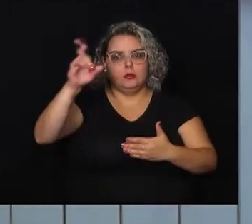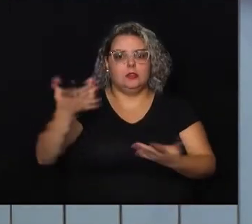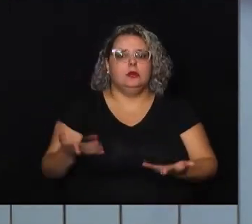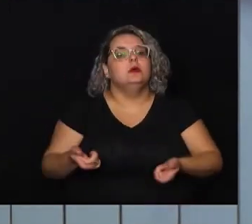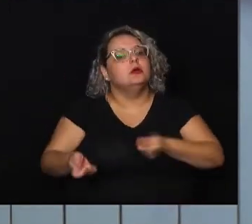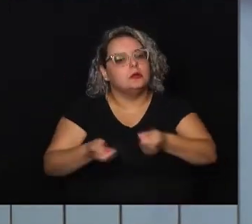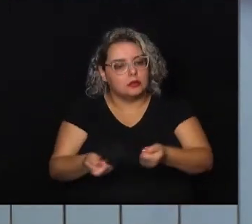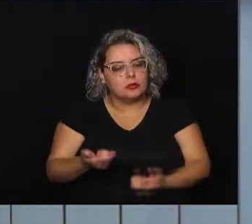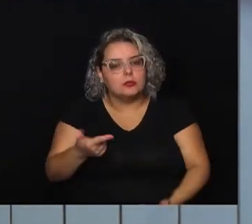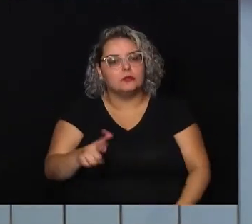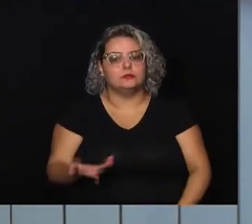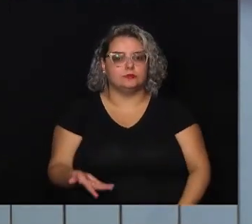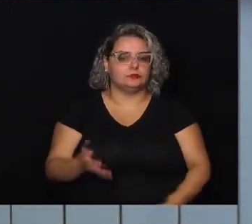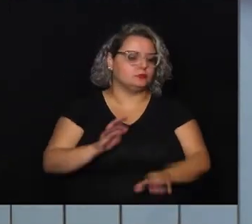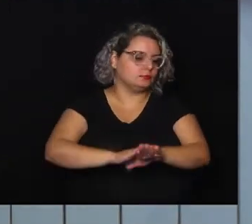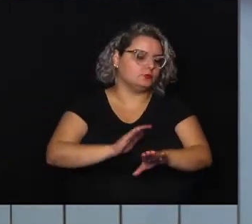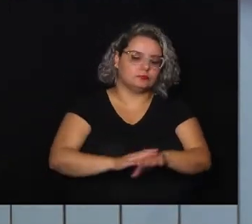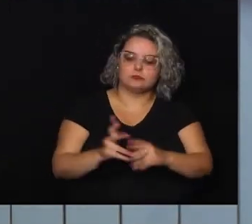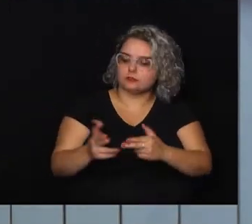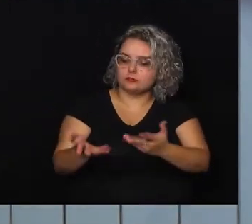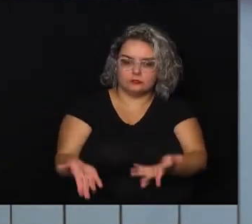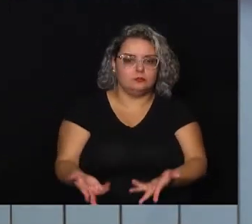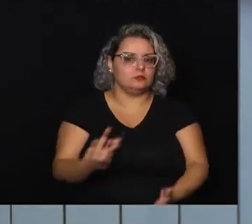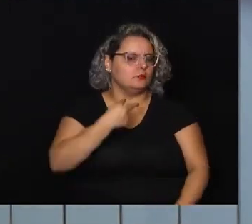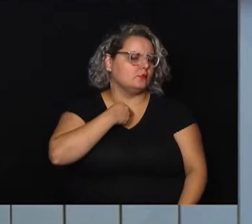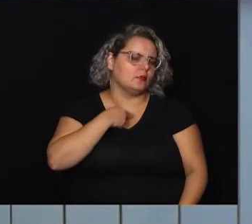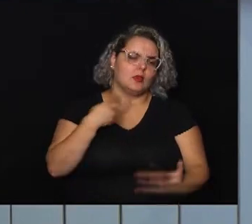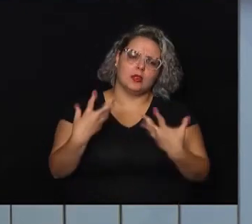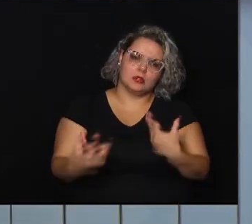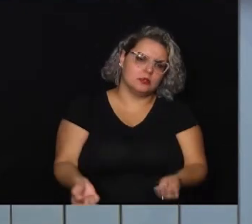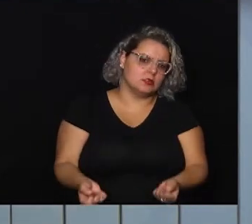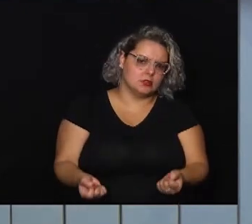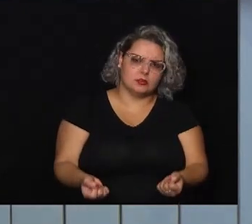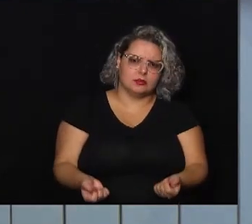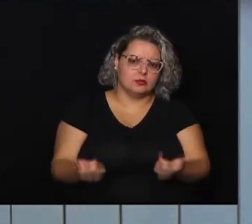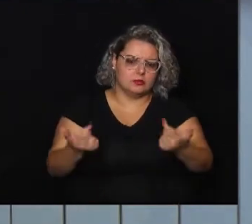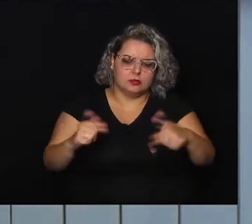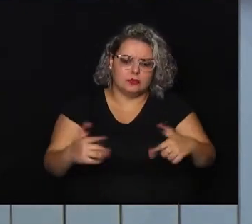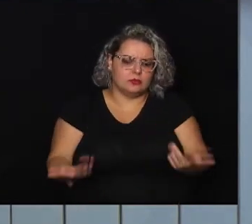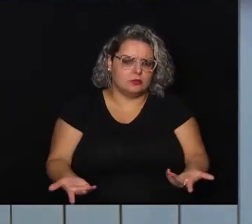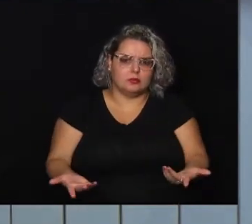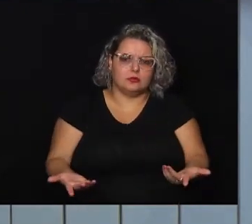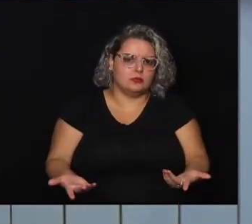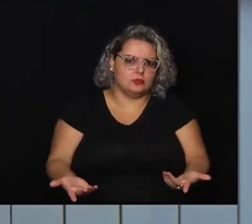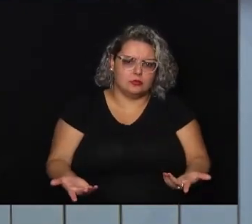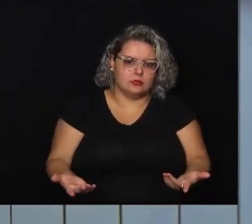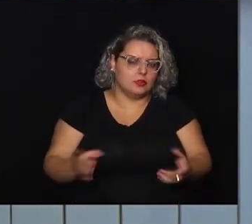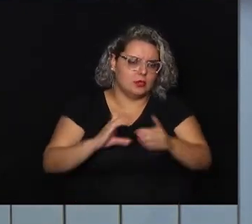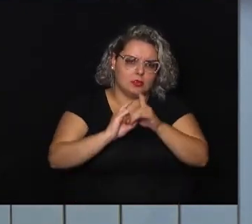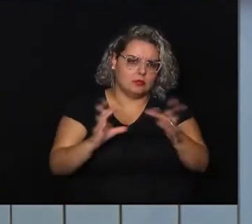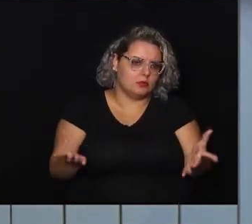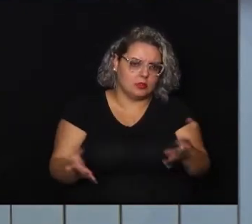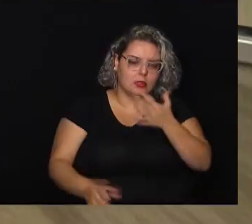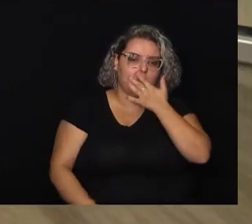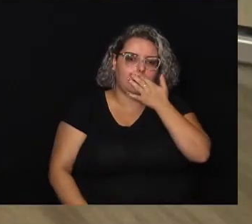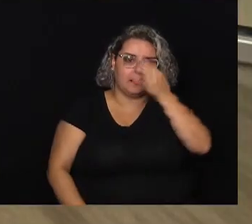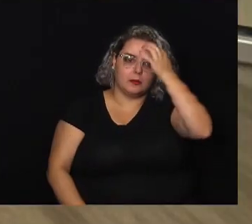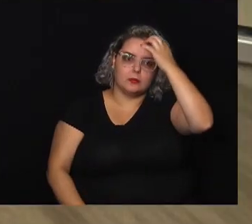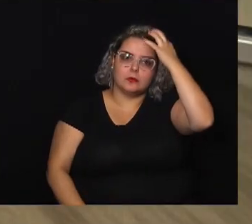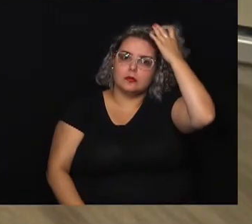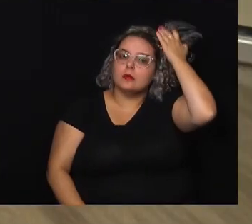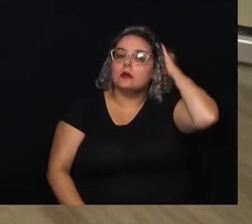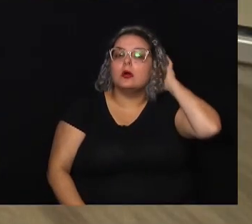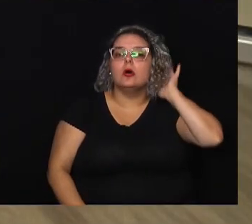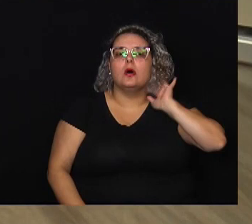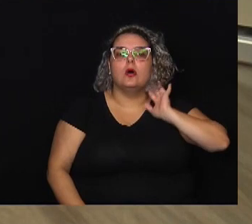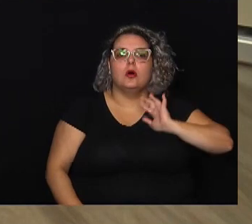controle, mas atos como esse não podem ser admitidos num Estado democrático. Ótimo. Chegaram